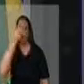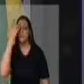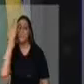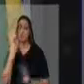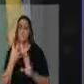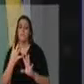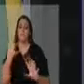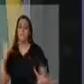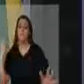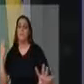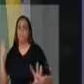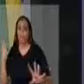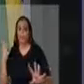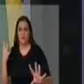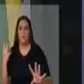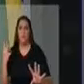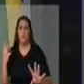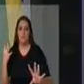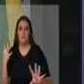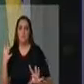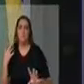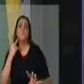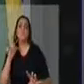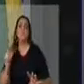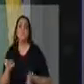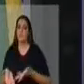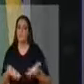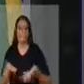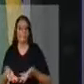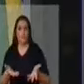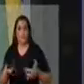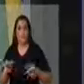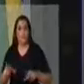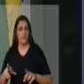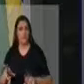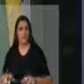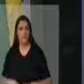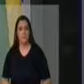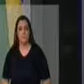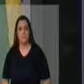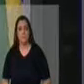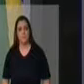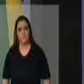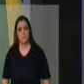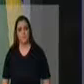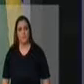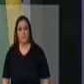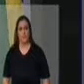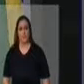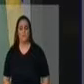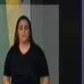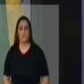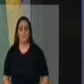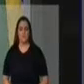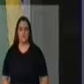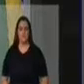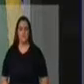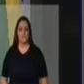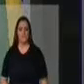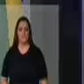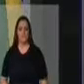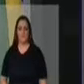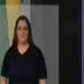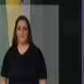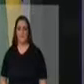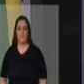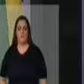tratamento do câncer em Brasília. Então é muito importante. Mas quero aqui fazer um apelo à bancada, ou até mesmo a todos